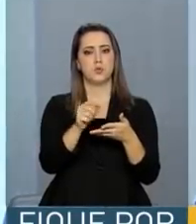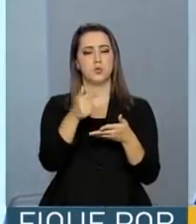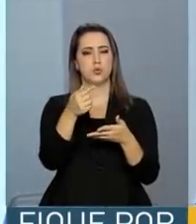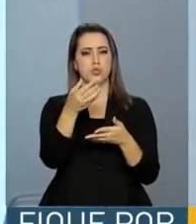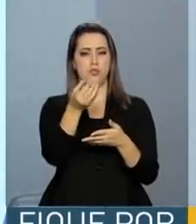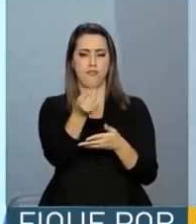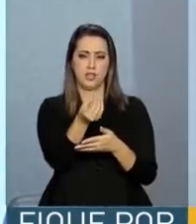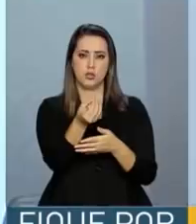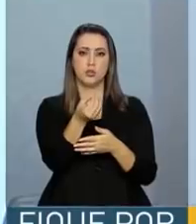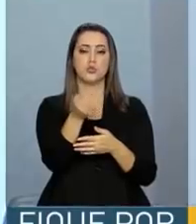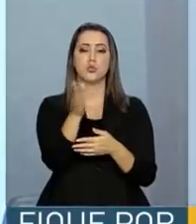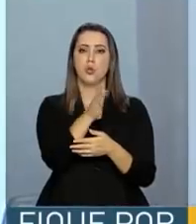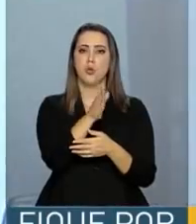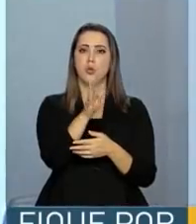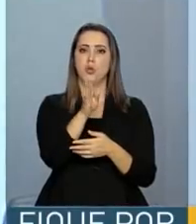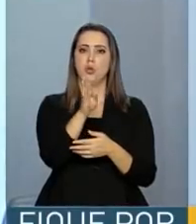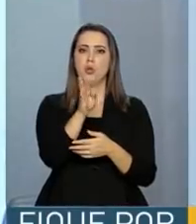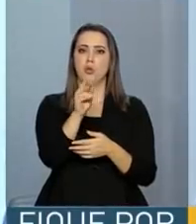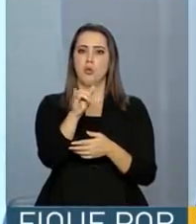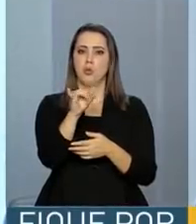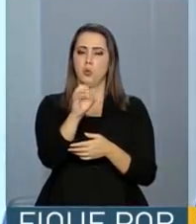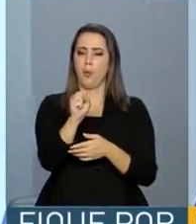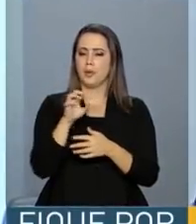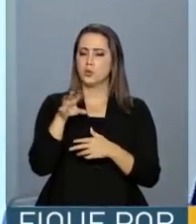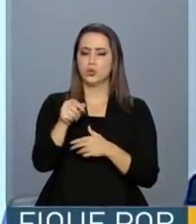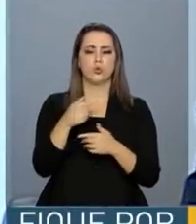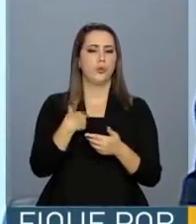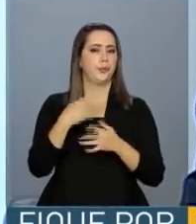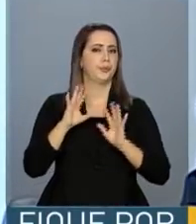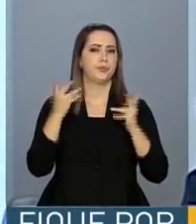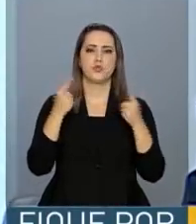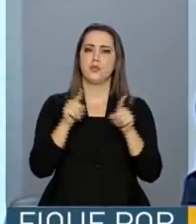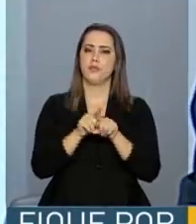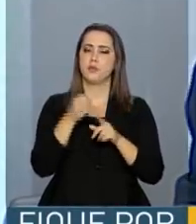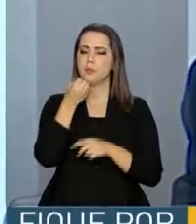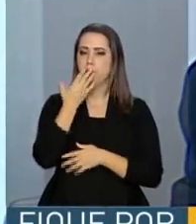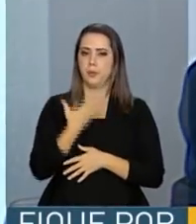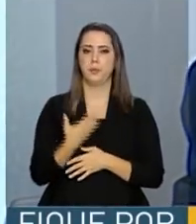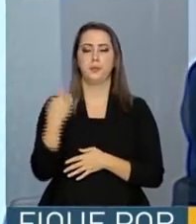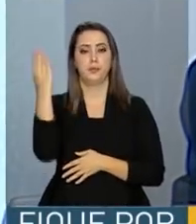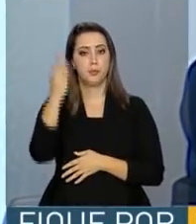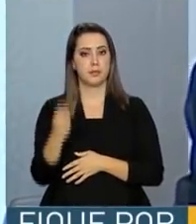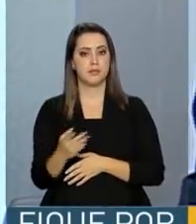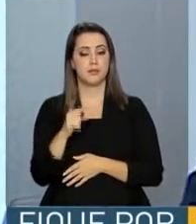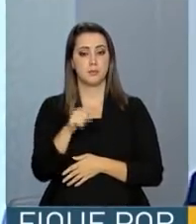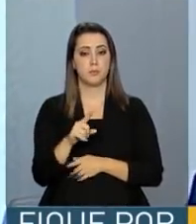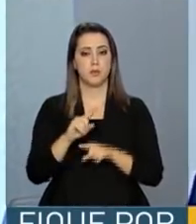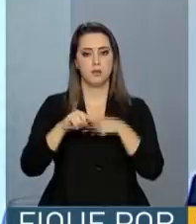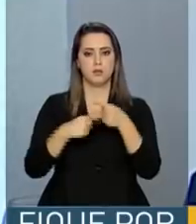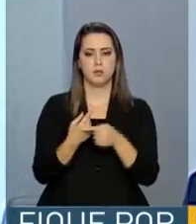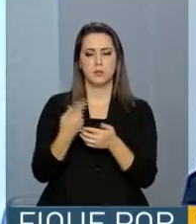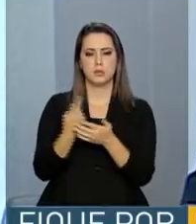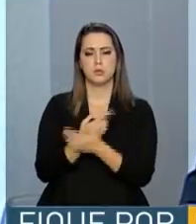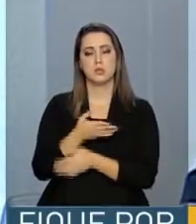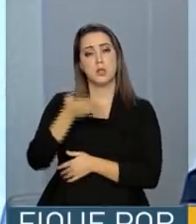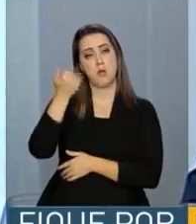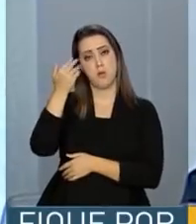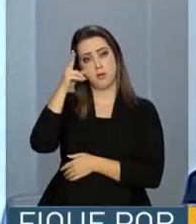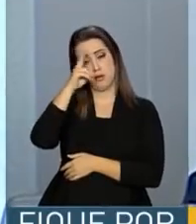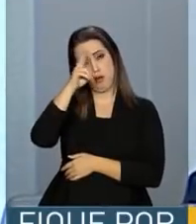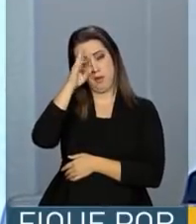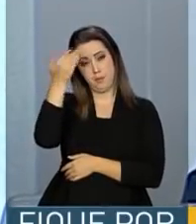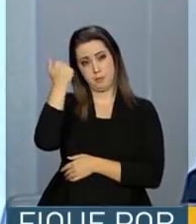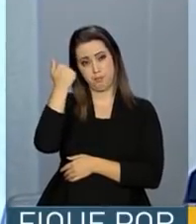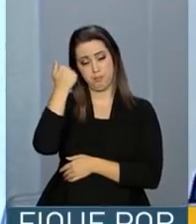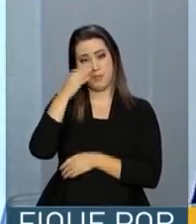vêm participando de tudo é com muito graças a deus com muito sucesso aliás quando surgiu o episódio se recorda a chamada carne é fraca